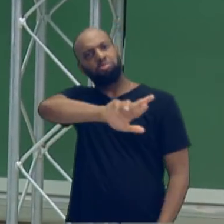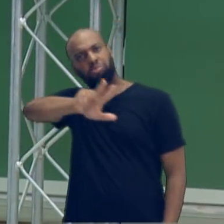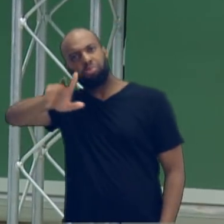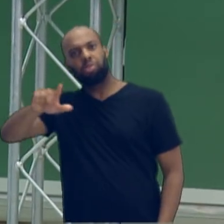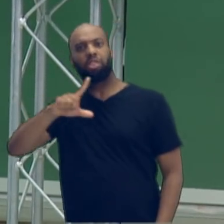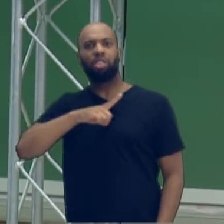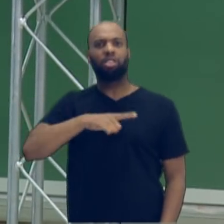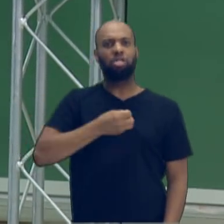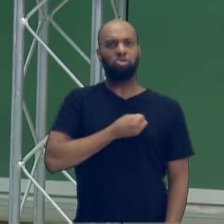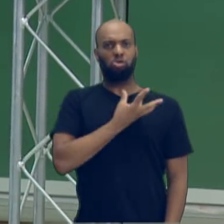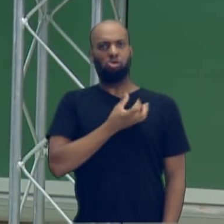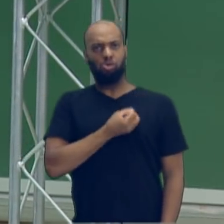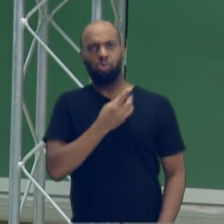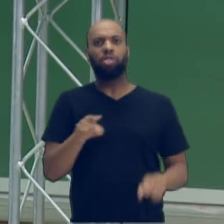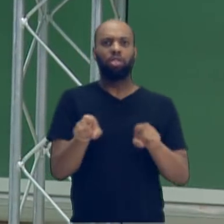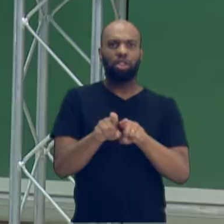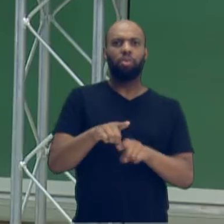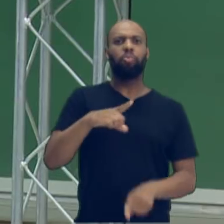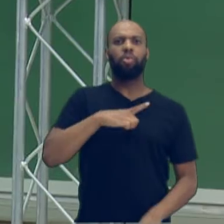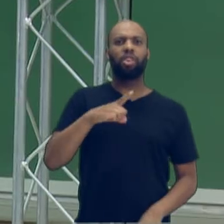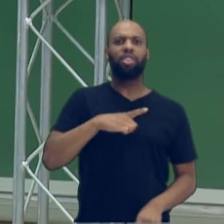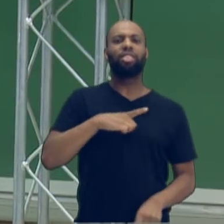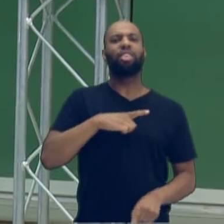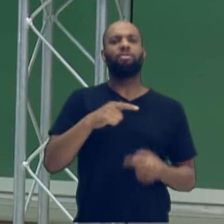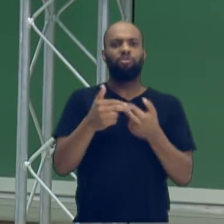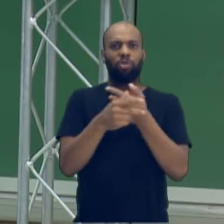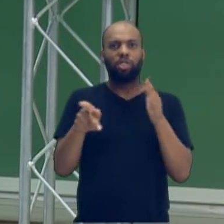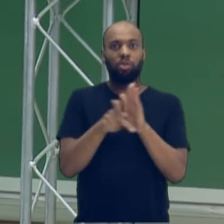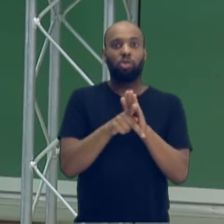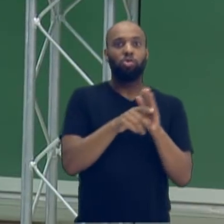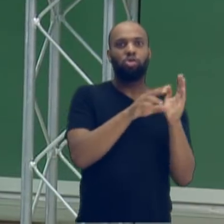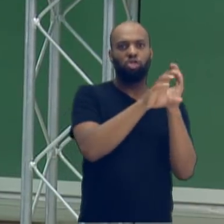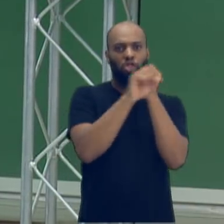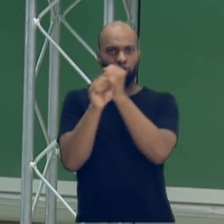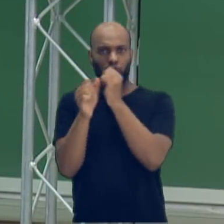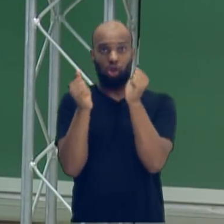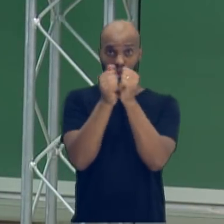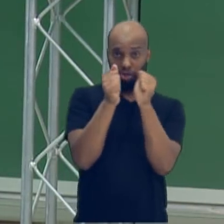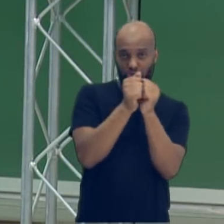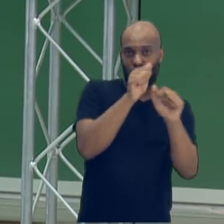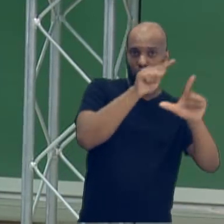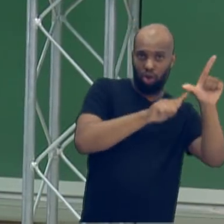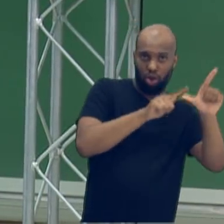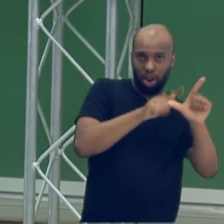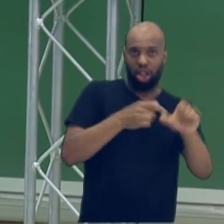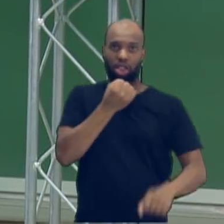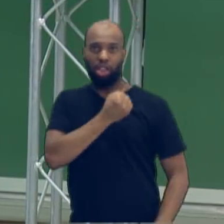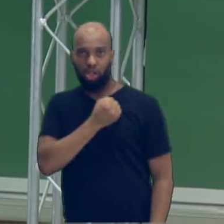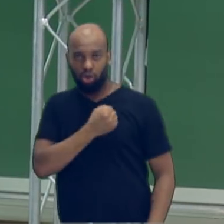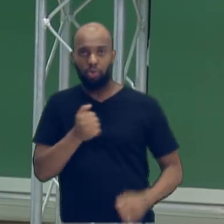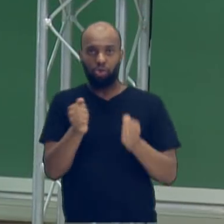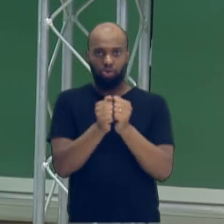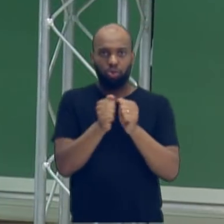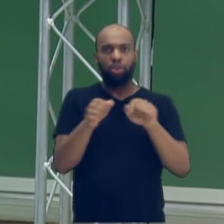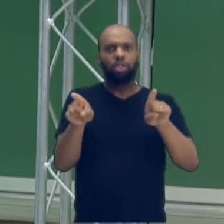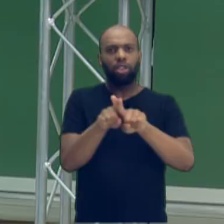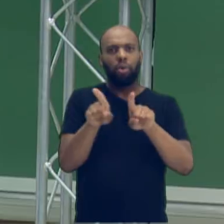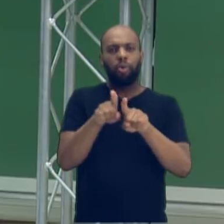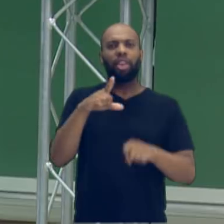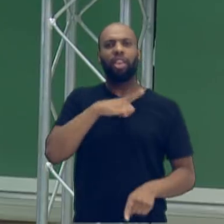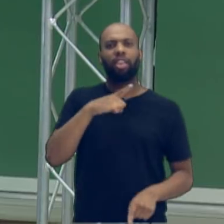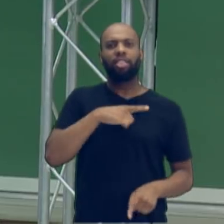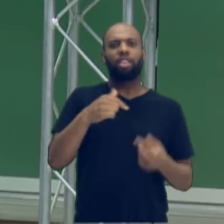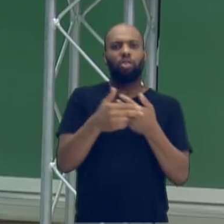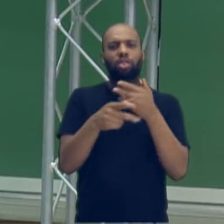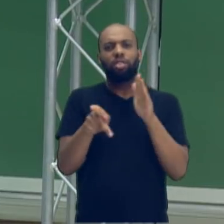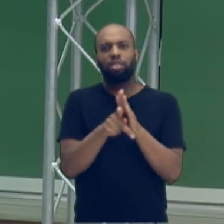representações numéricas, representações algébricas, que é quando eu utilizo letras, e também representações geométricas. Né? Nesse